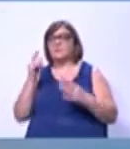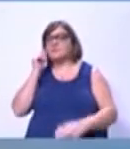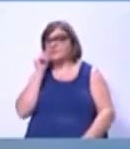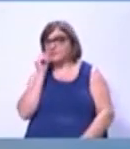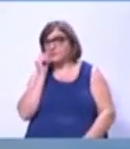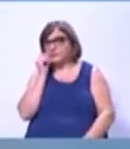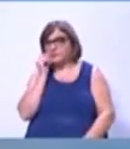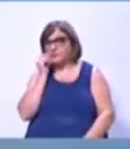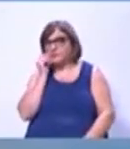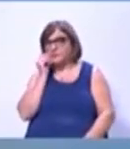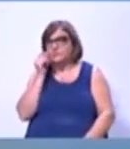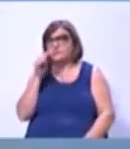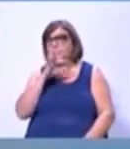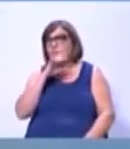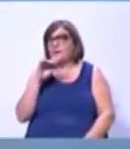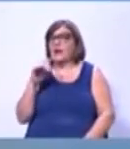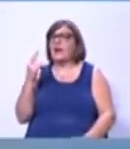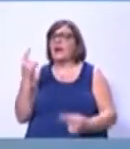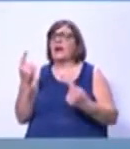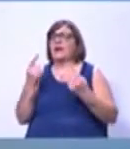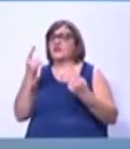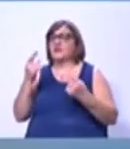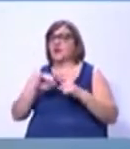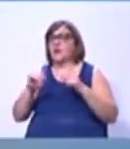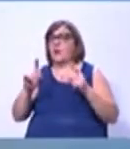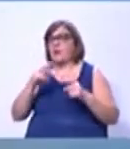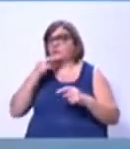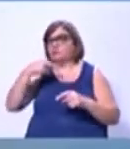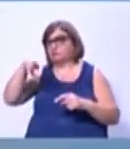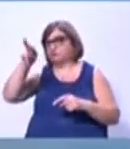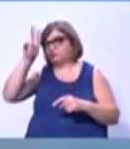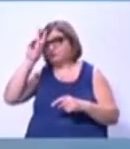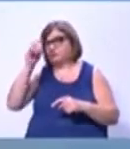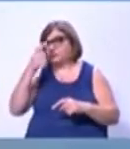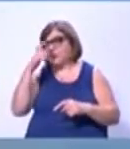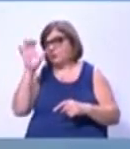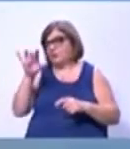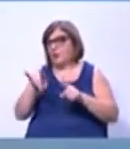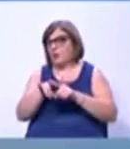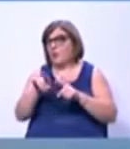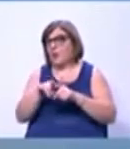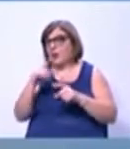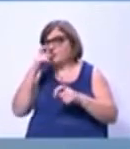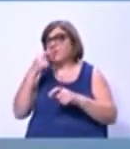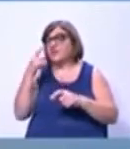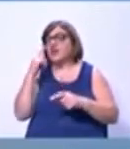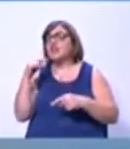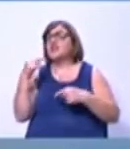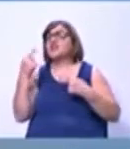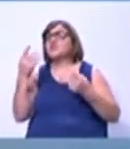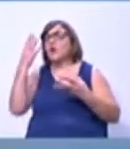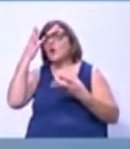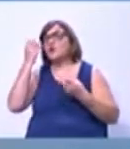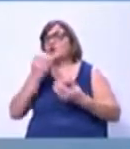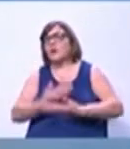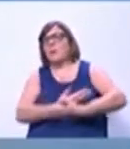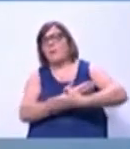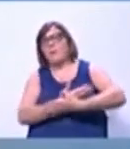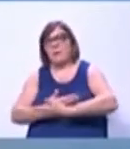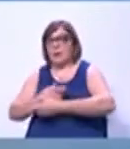pais, se calhar, são enganados, digamos, quando estas pessoas se intitulam especialistas no sim. Sono dos